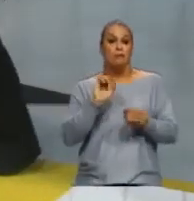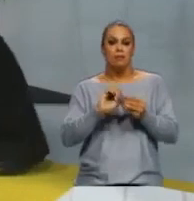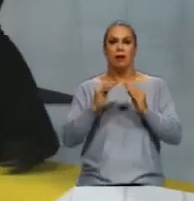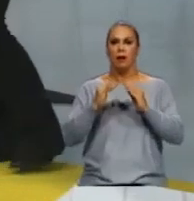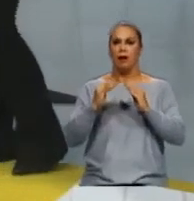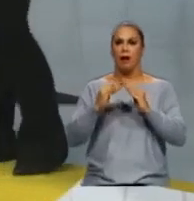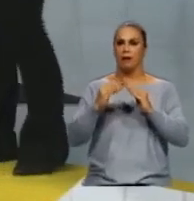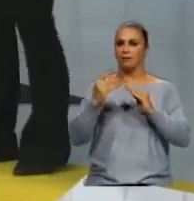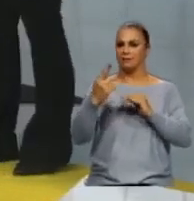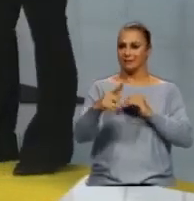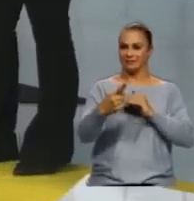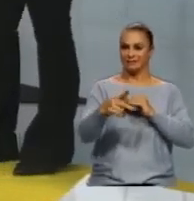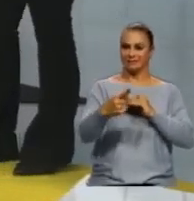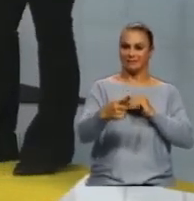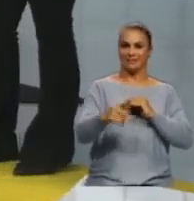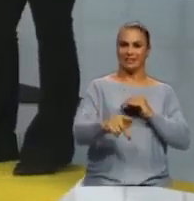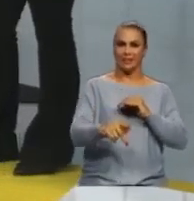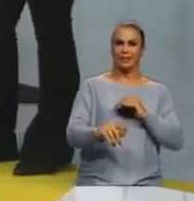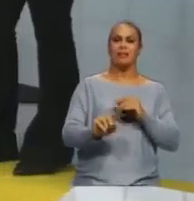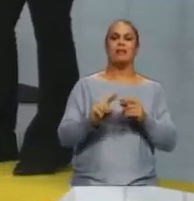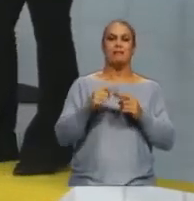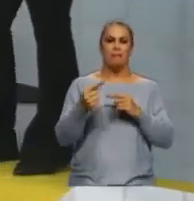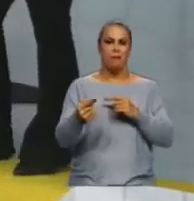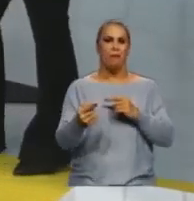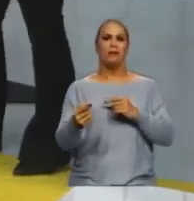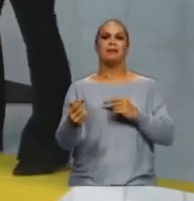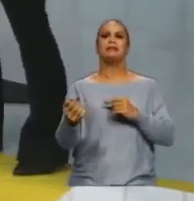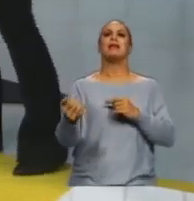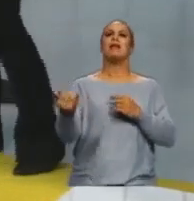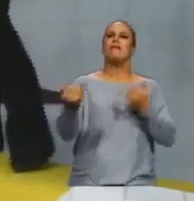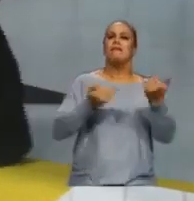e depois dá o retorno aí para nós.